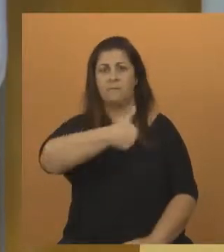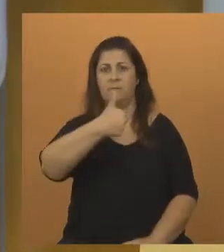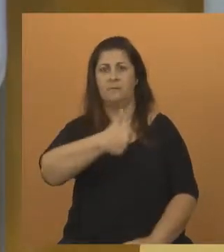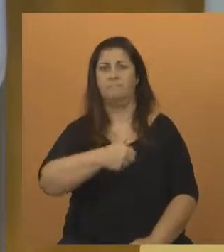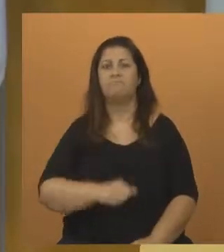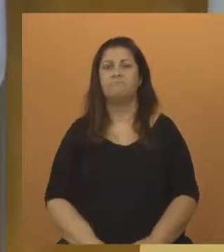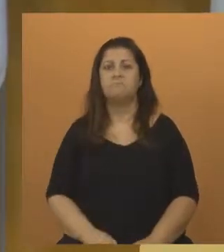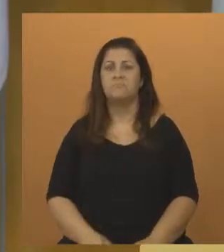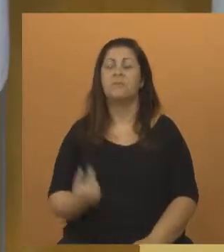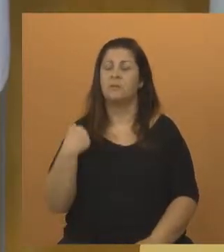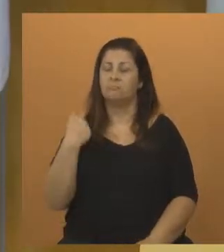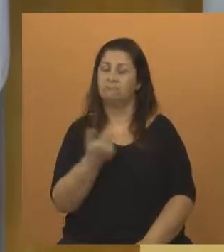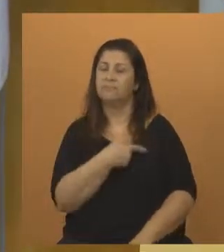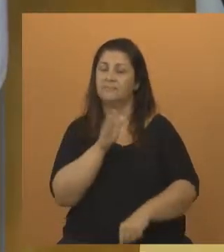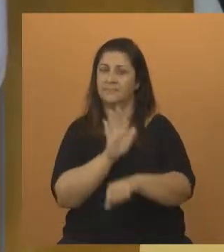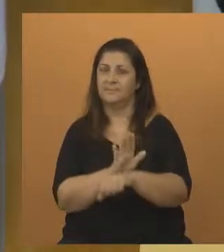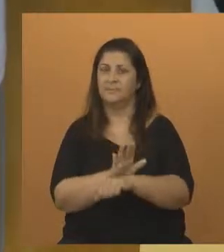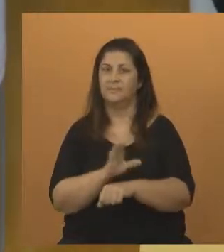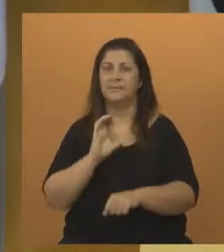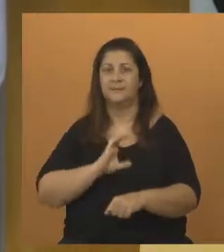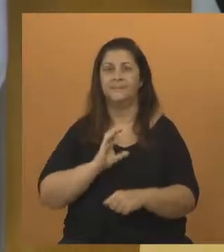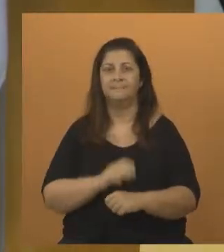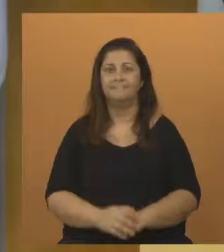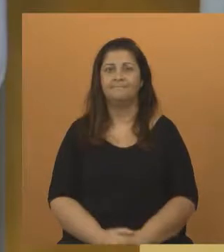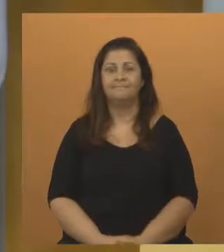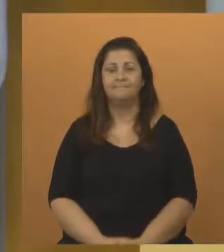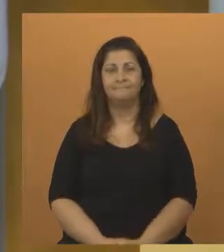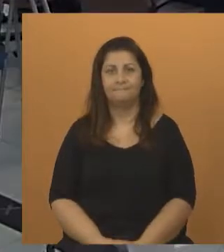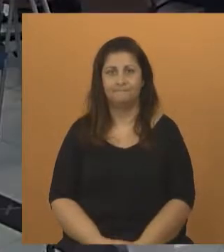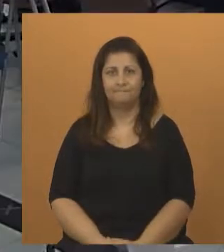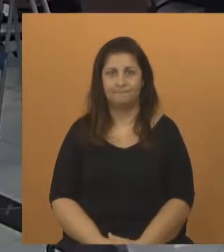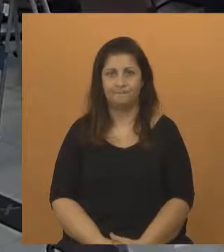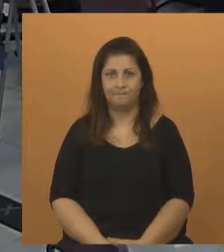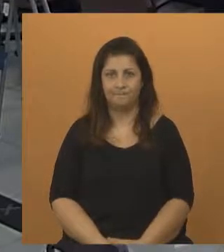grande contribuição que a gente vai dar para o nosso município.